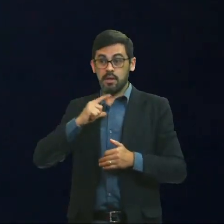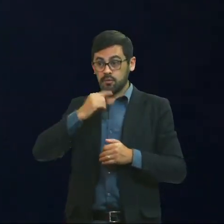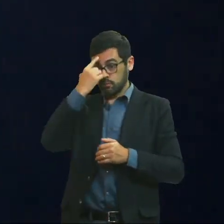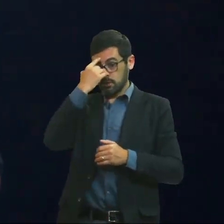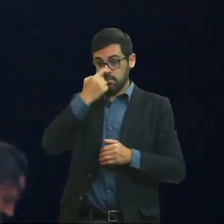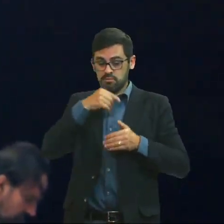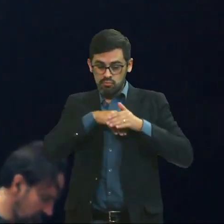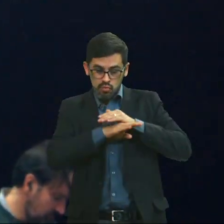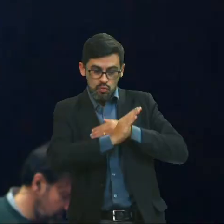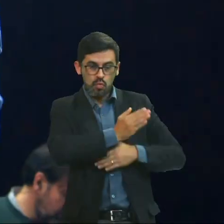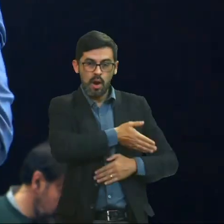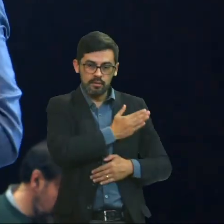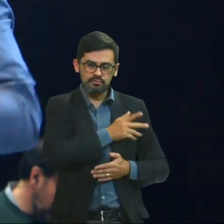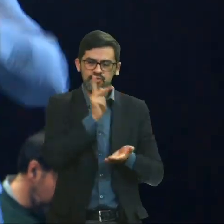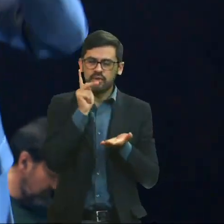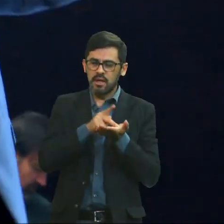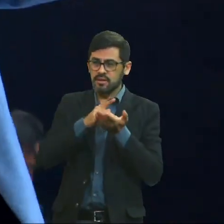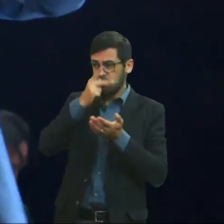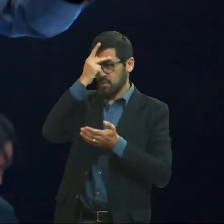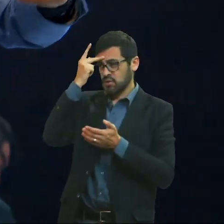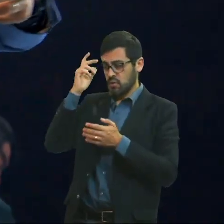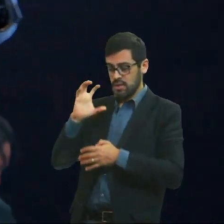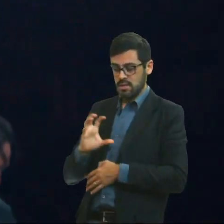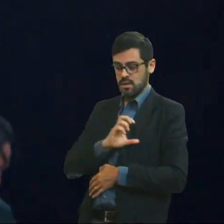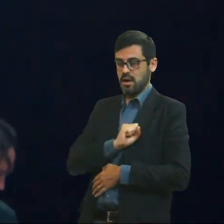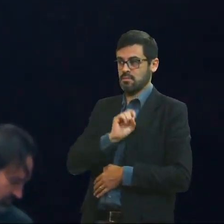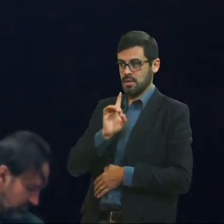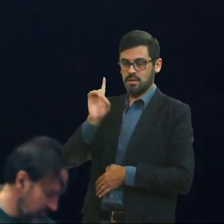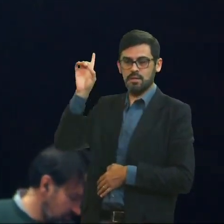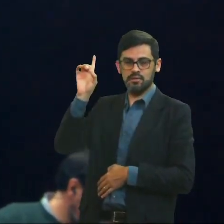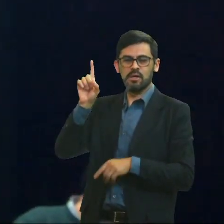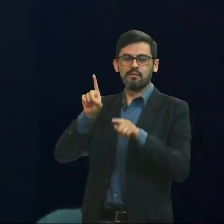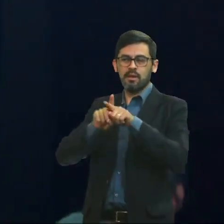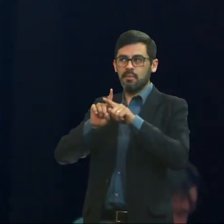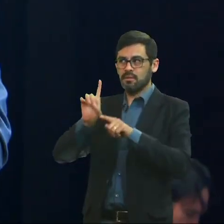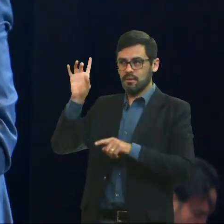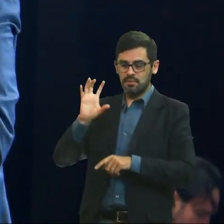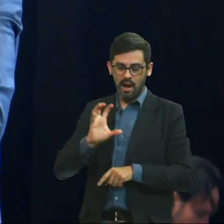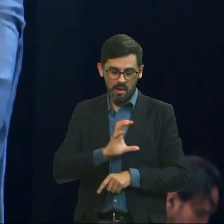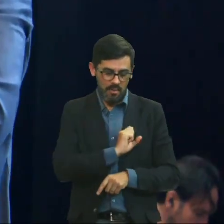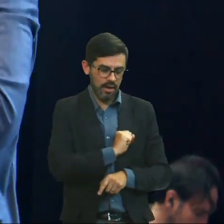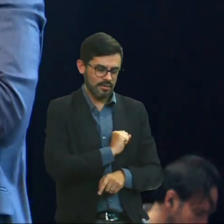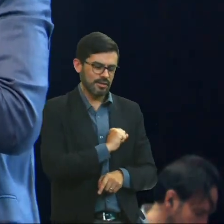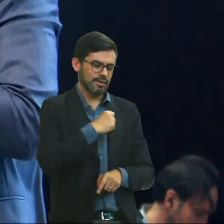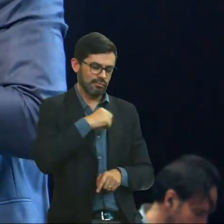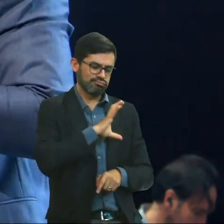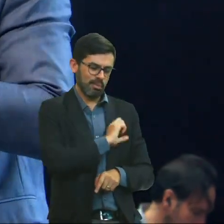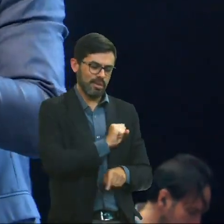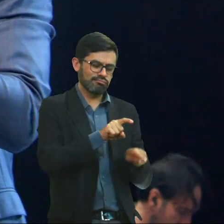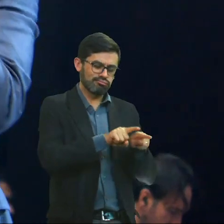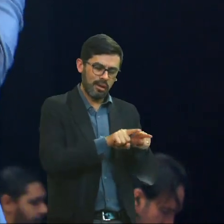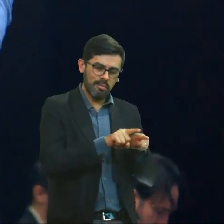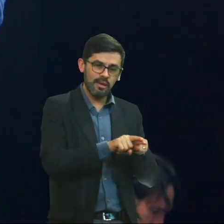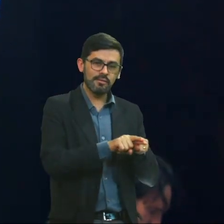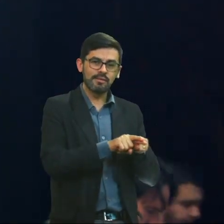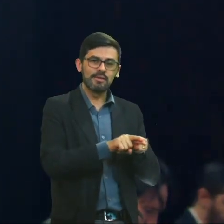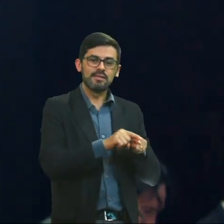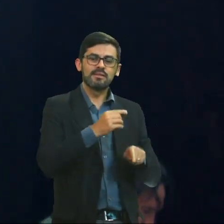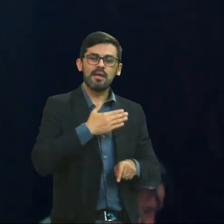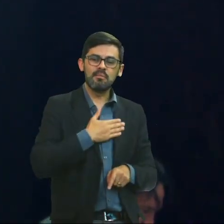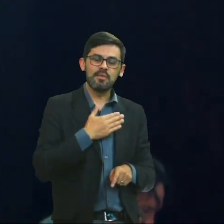este é o que me ama. E aquele que me ama será amado pelo meu Pai, e eu também o amarei e me